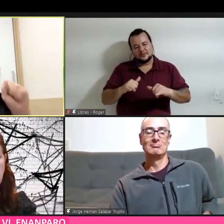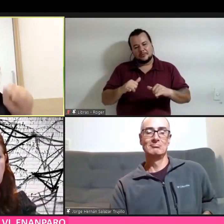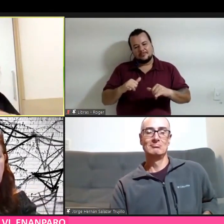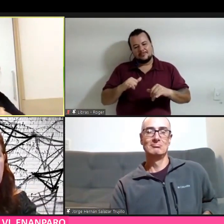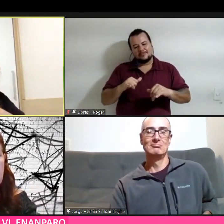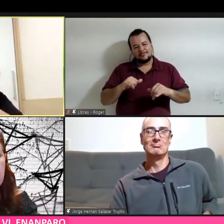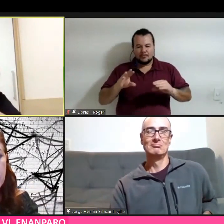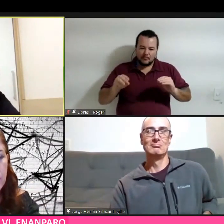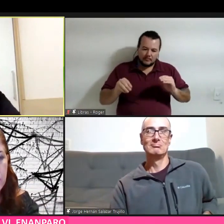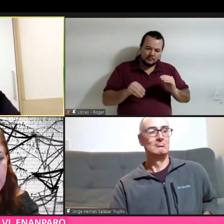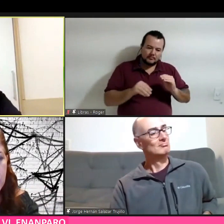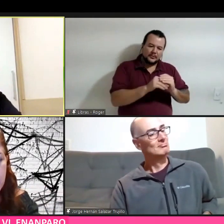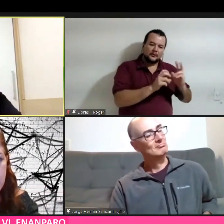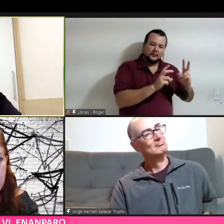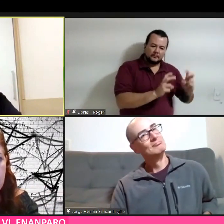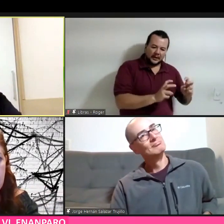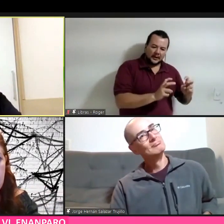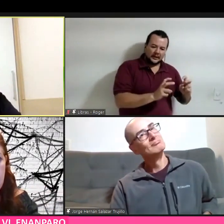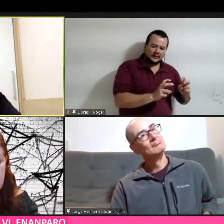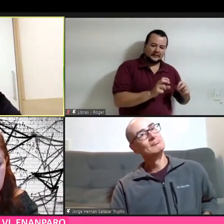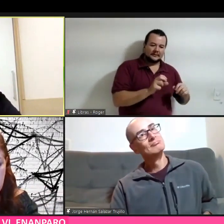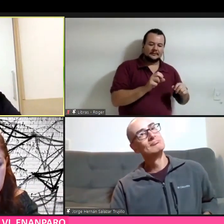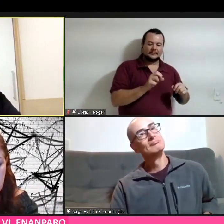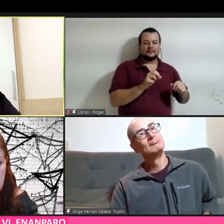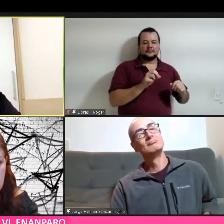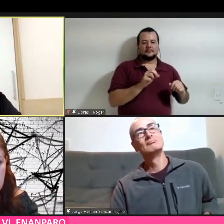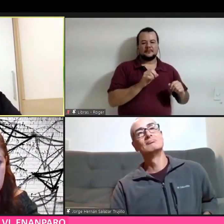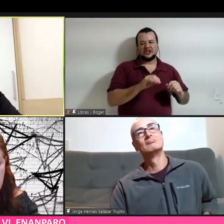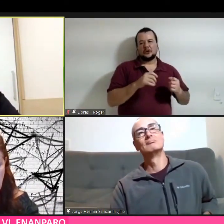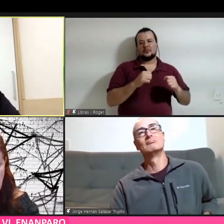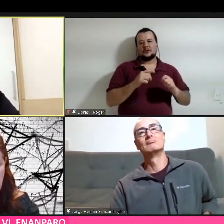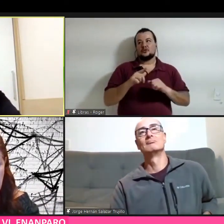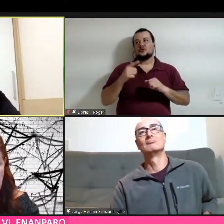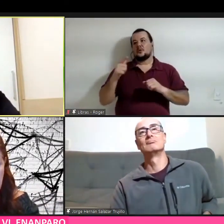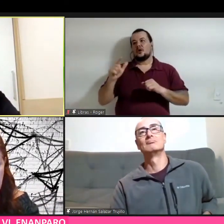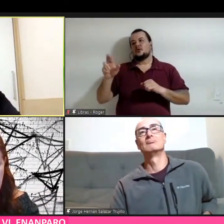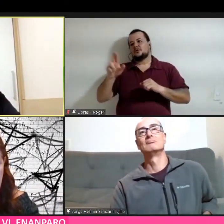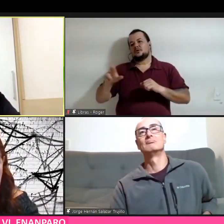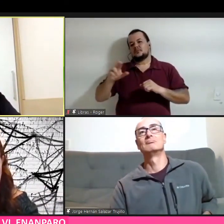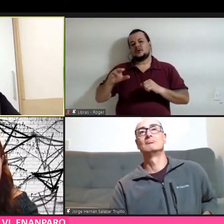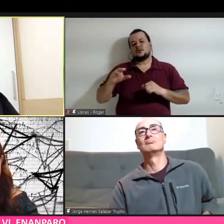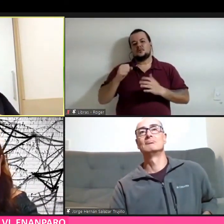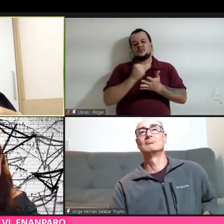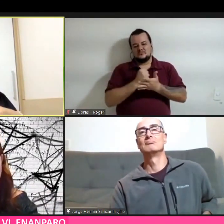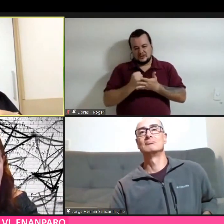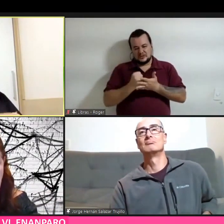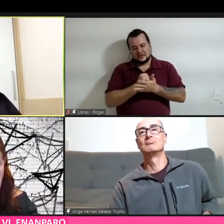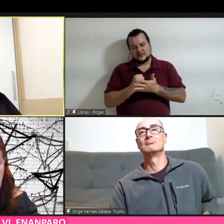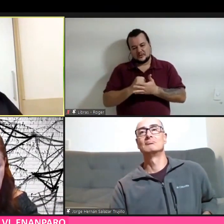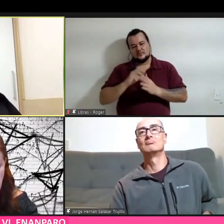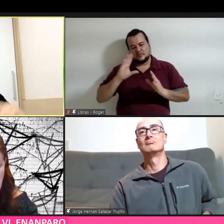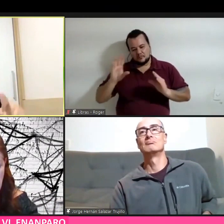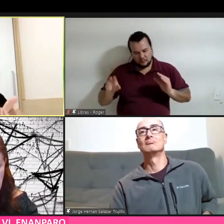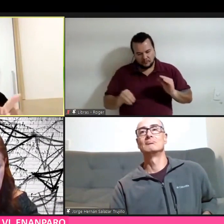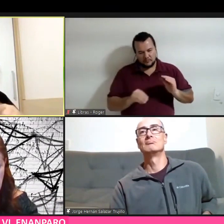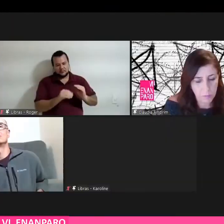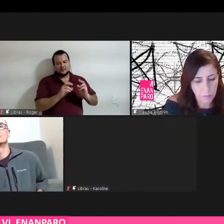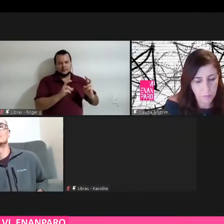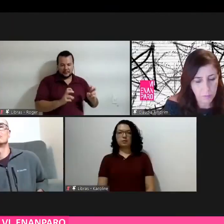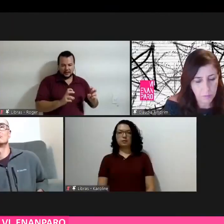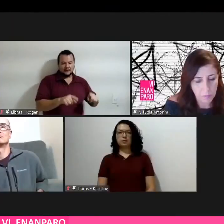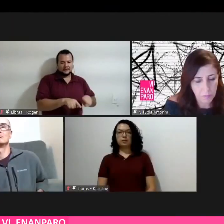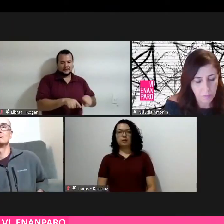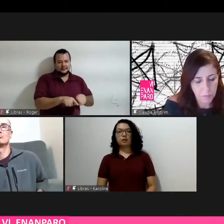desenvolvimento de dados, se preciso de uma outra para aplicação de certificações, vai uma eletiva para isso, e uma das experiências que eu nem